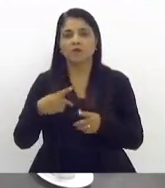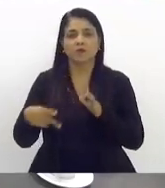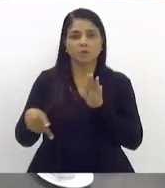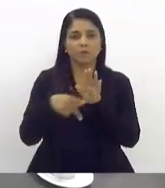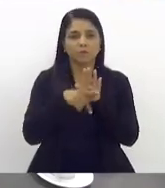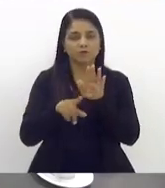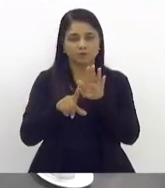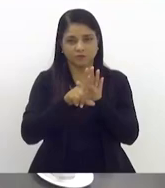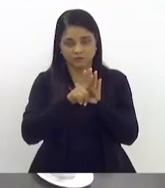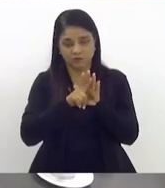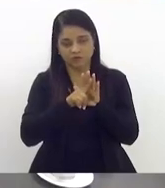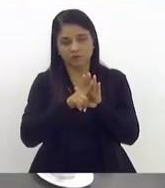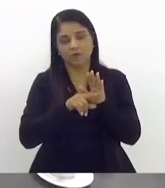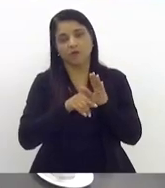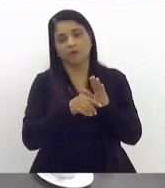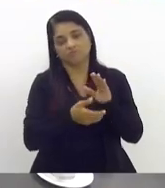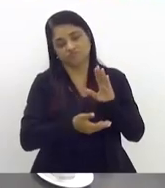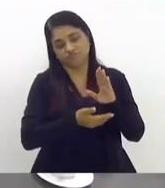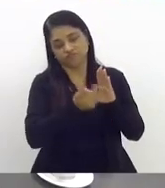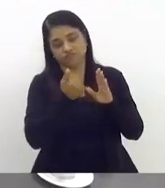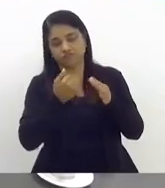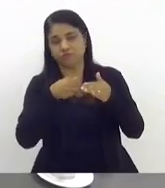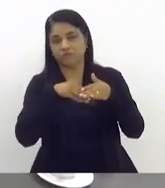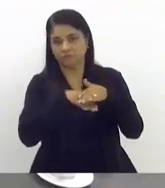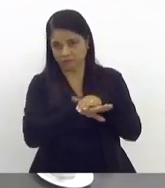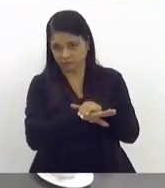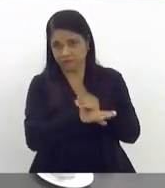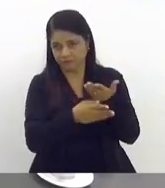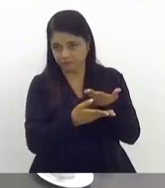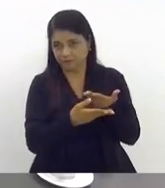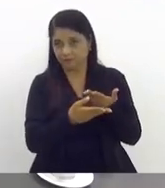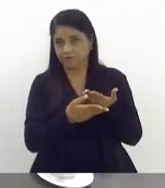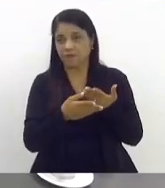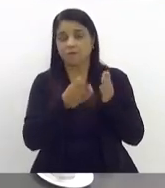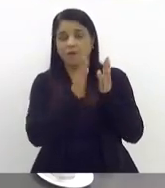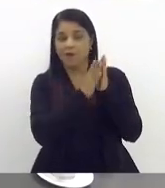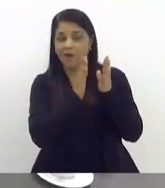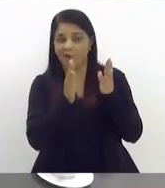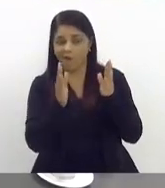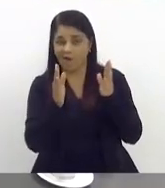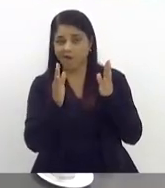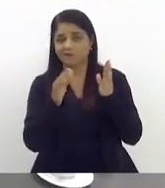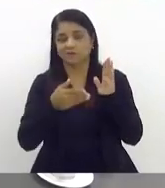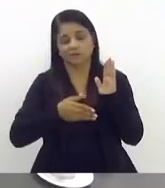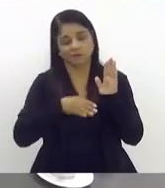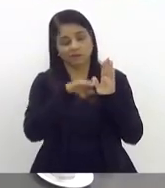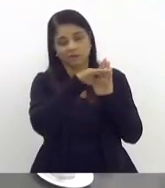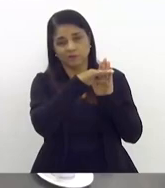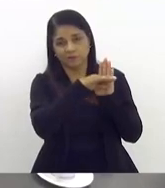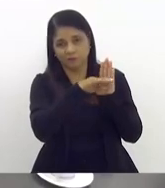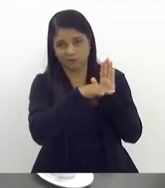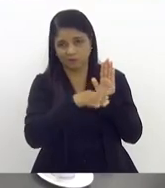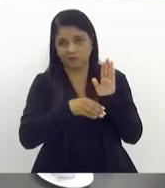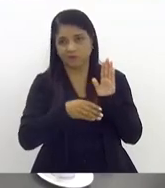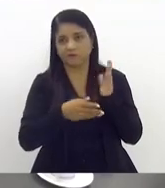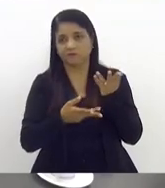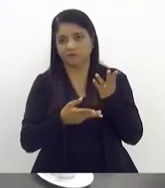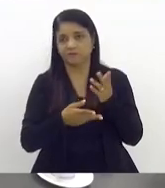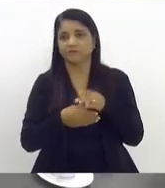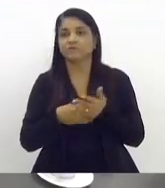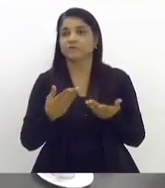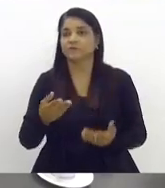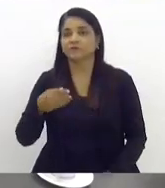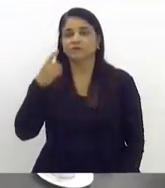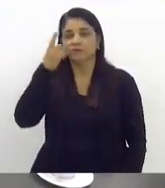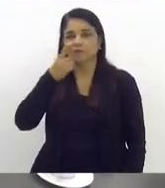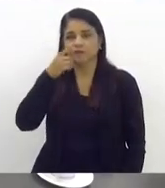estava desarquivado. Pode discutir, presidente. Deputado, na verdade não é discussão, pela ordem que o processo está fora pela de pauta. Ordem, deputado Flávio Serafini. Presidente, serei